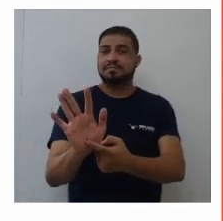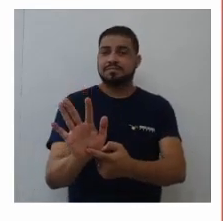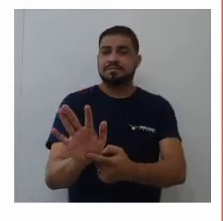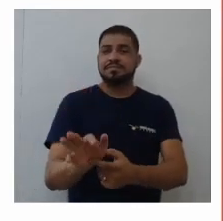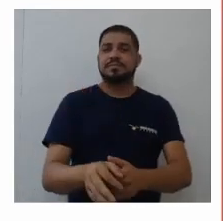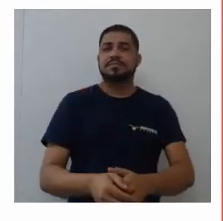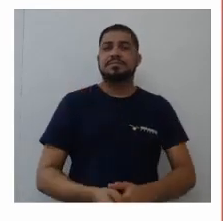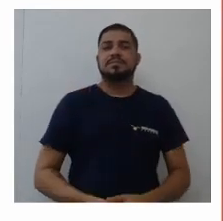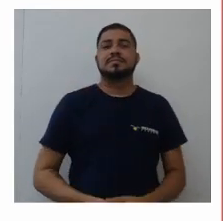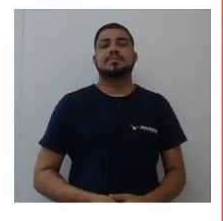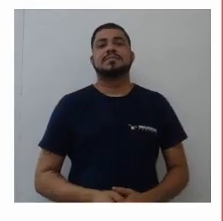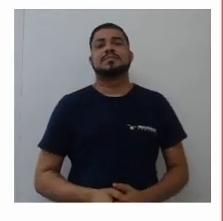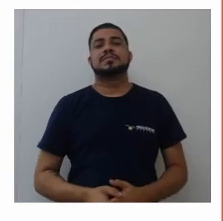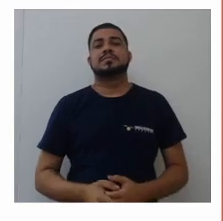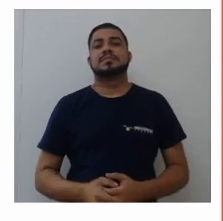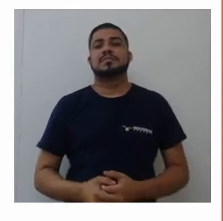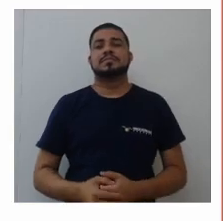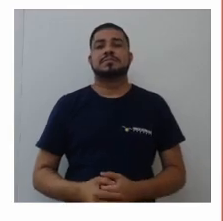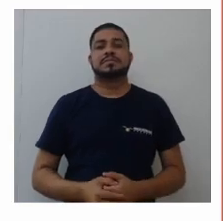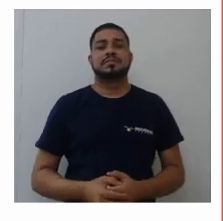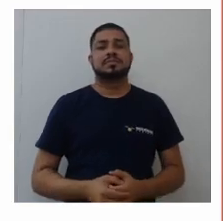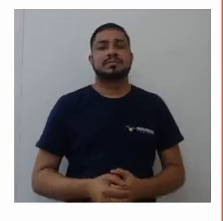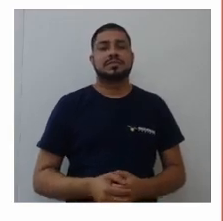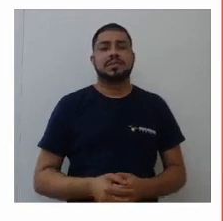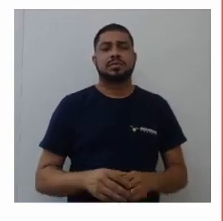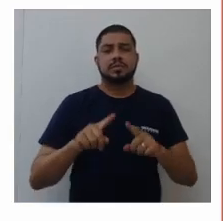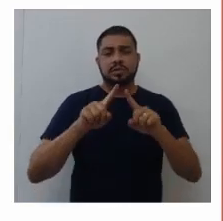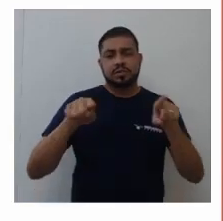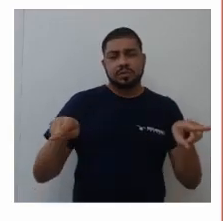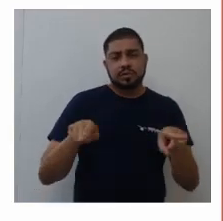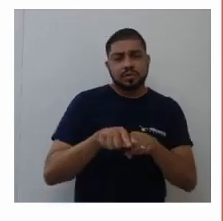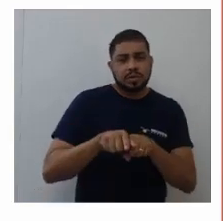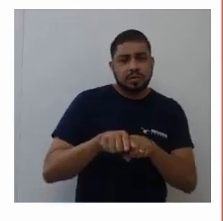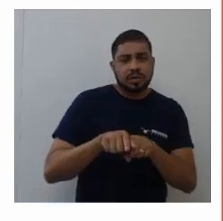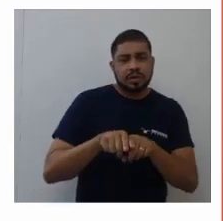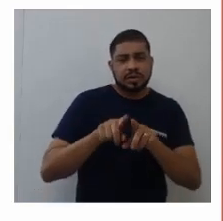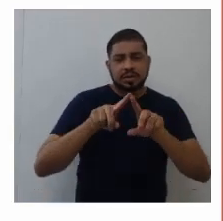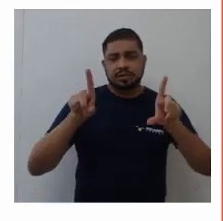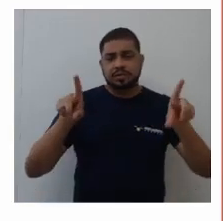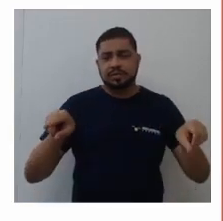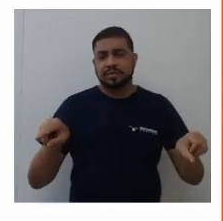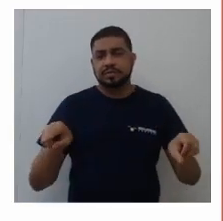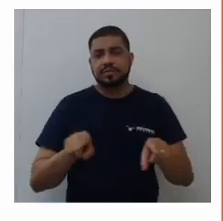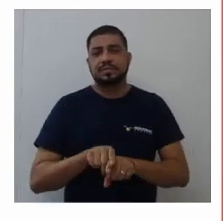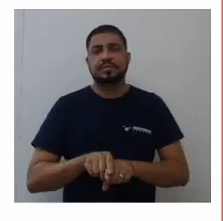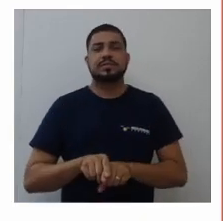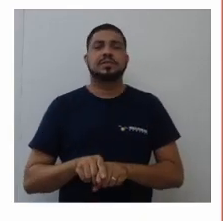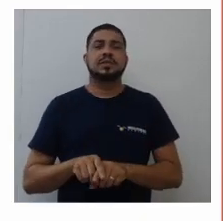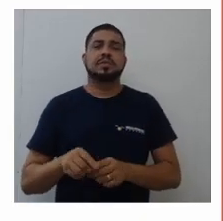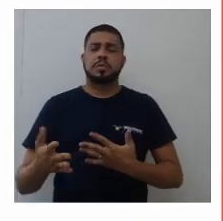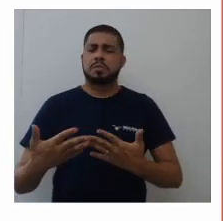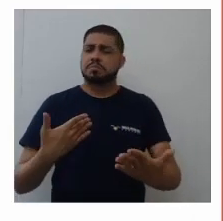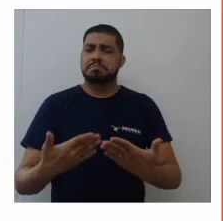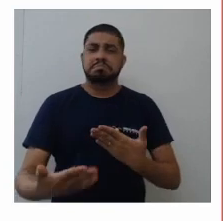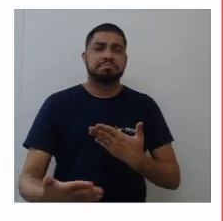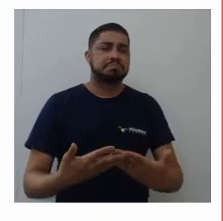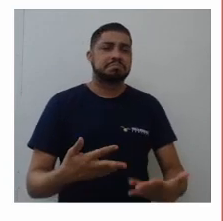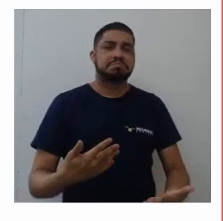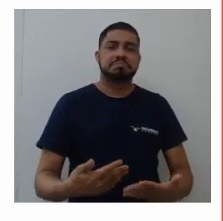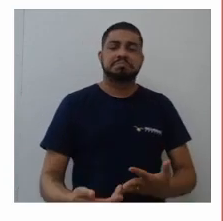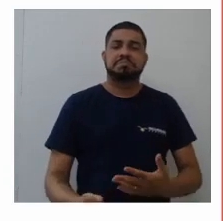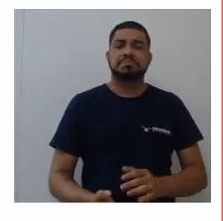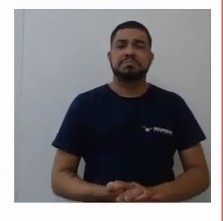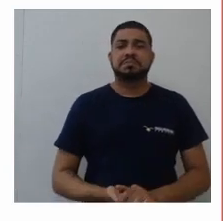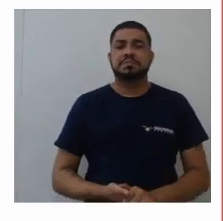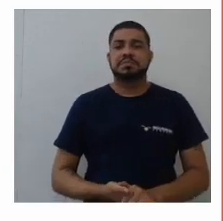apresentar, abre para mim, Manuel, a porta. Um triângulo, retângulo qualquer,